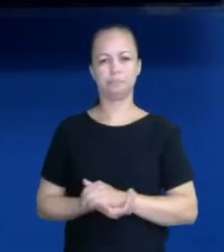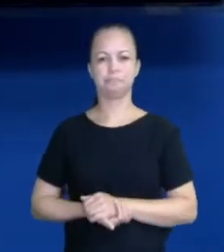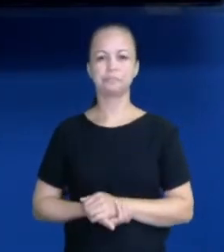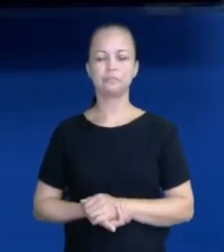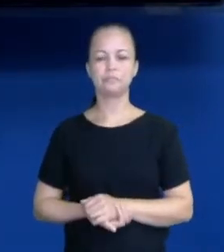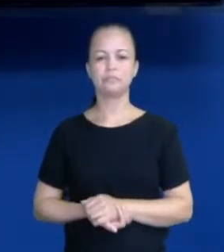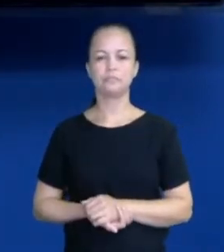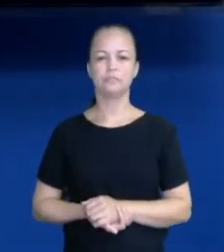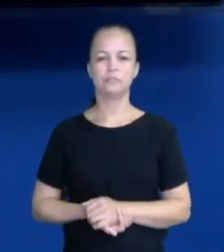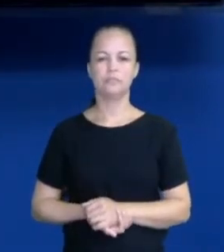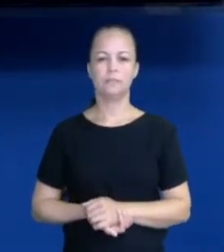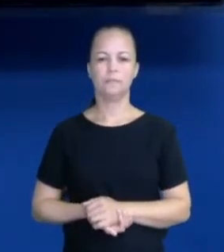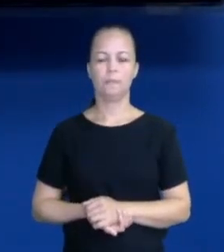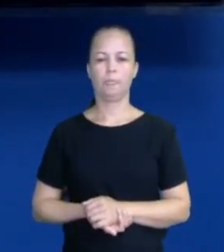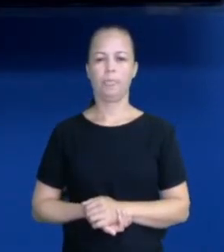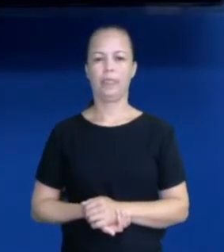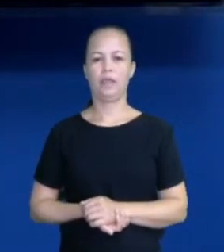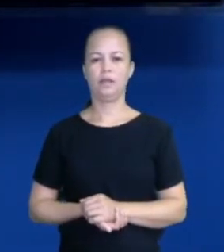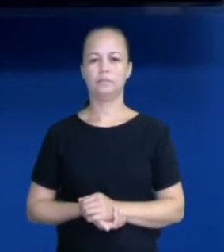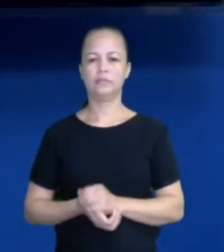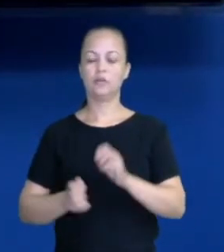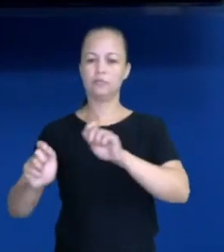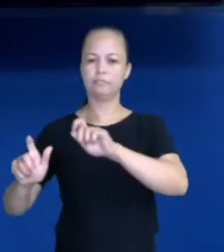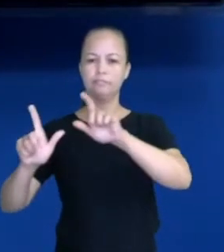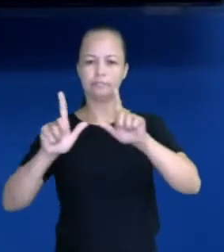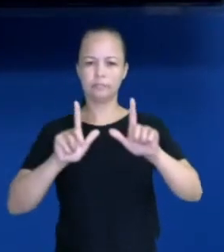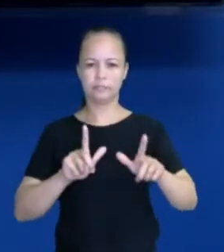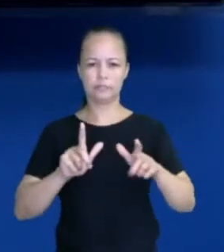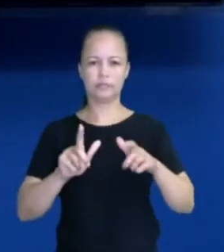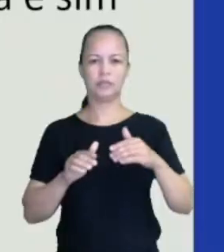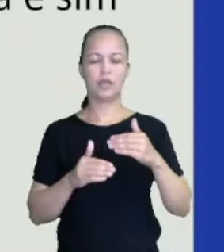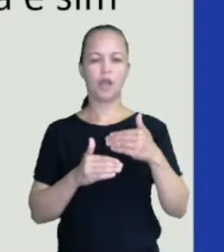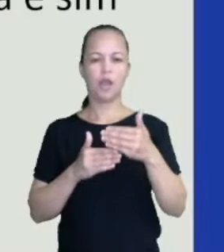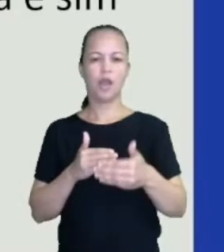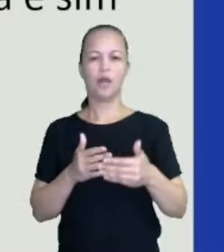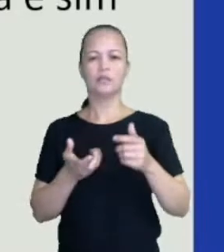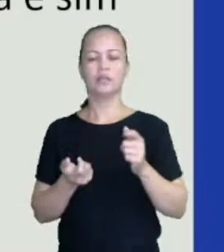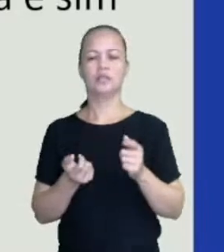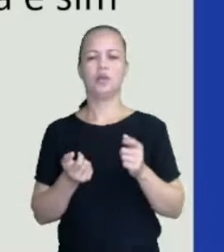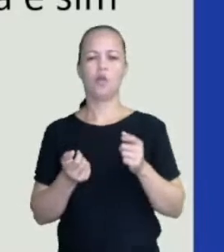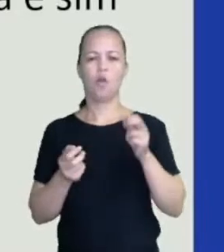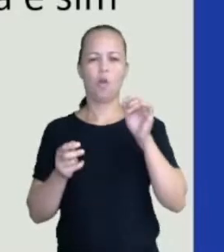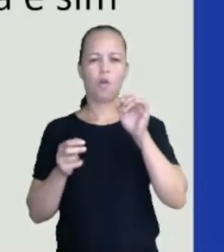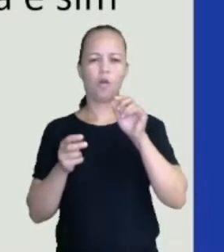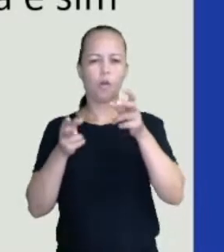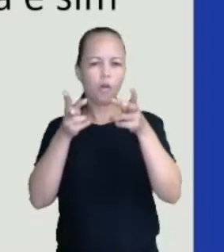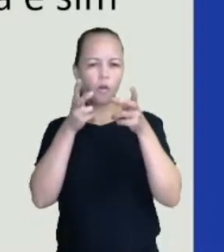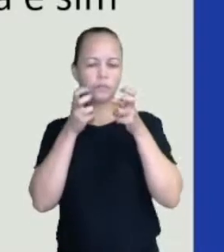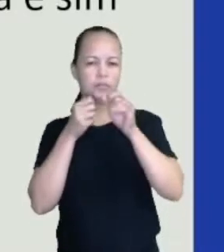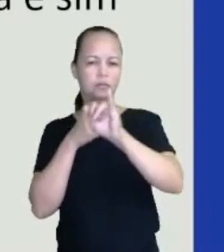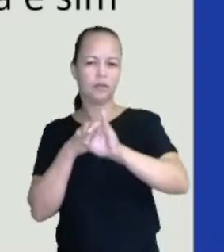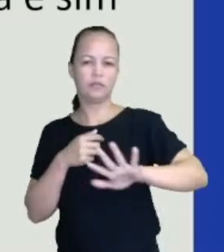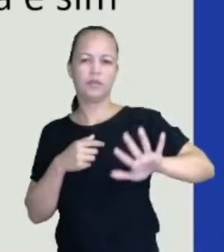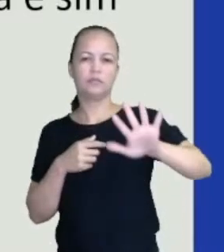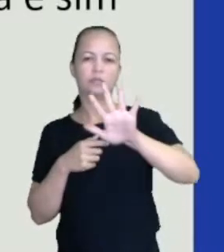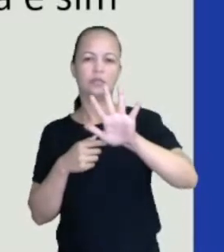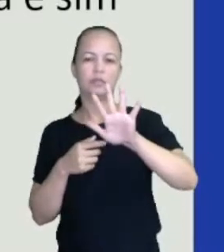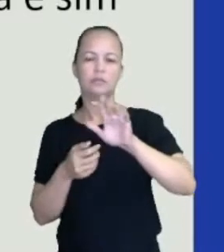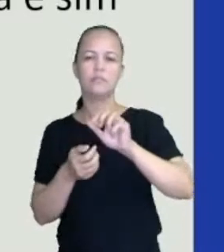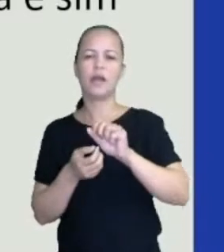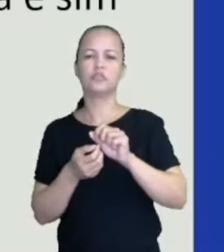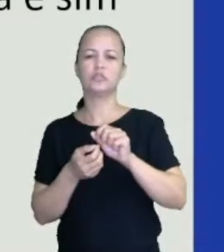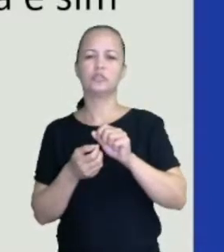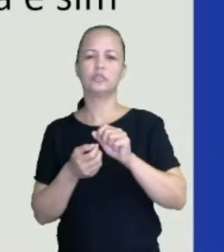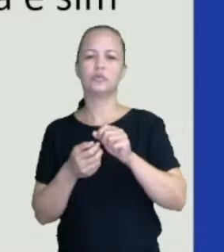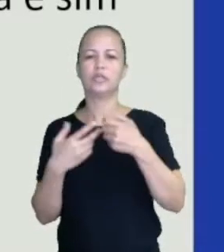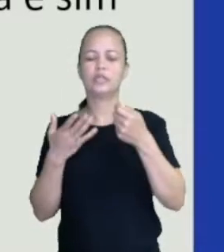Vamos continuar? Agora, dá uma olhadinha nessa pequena imagem em que está